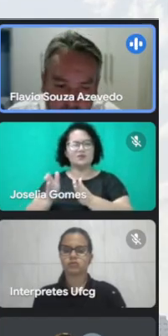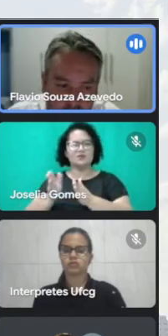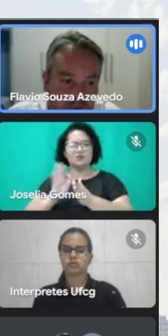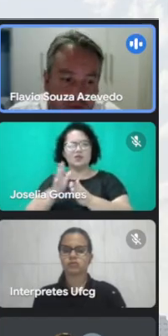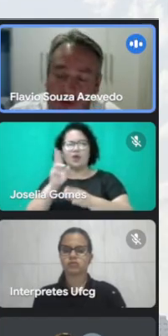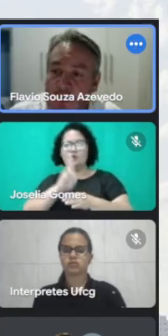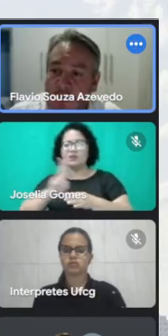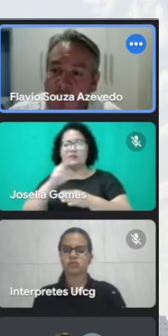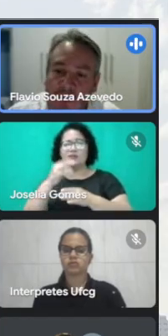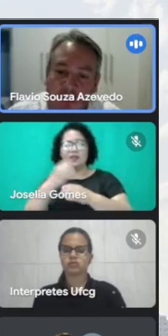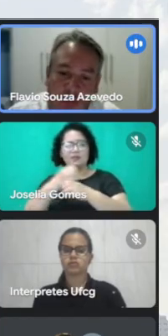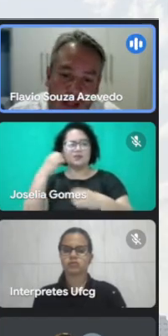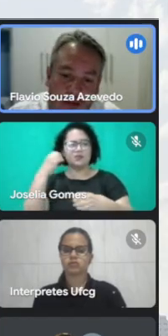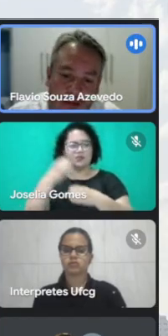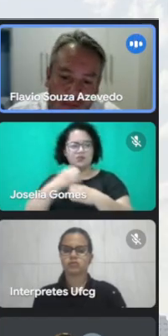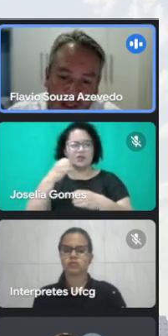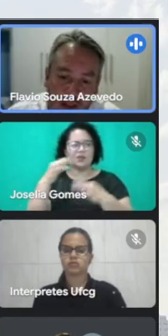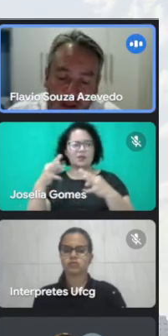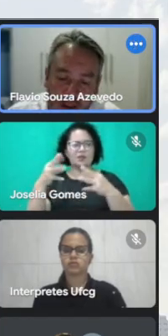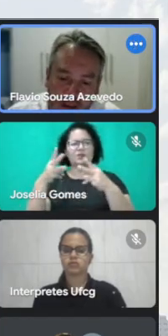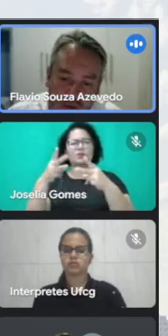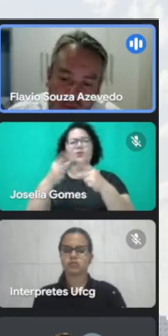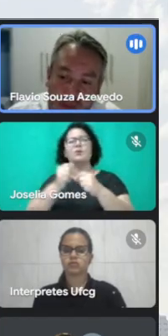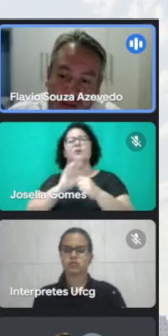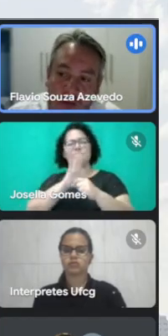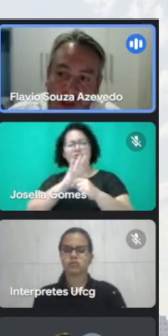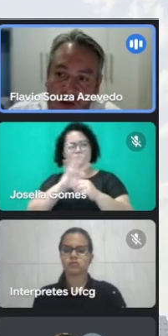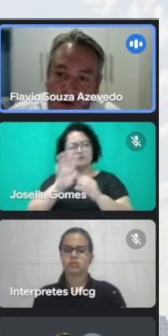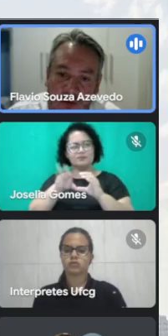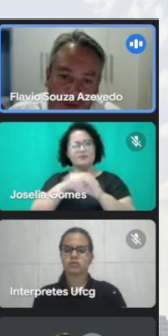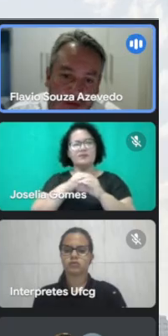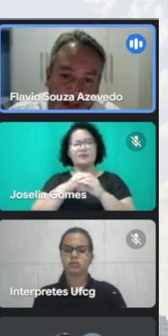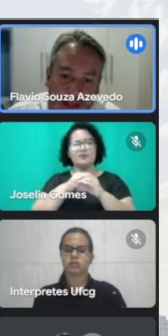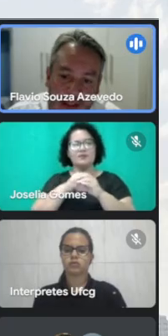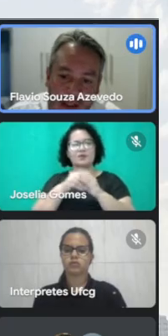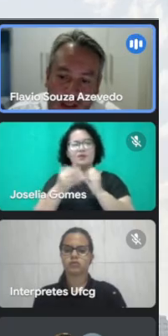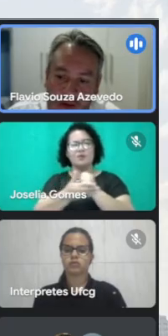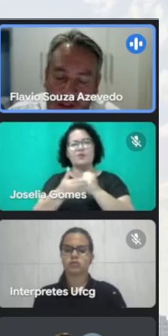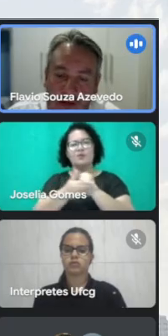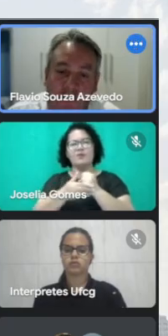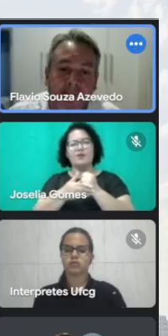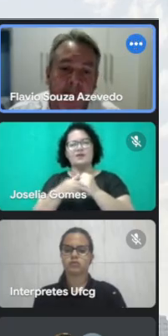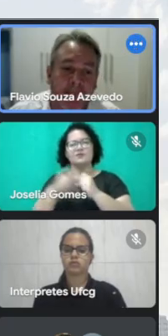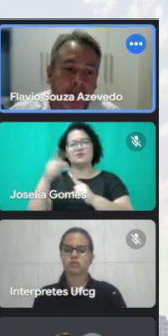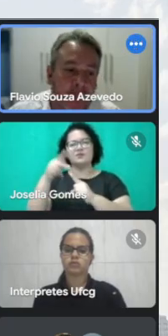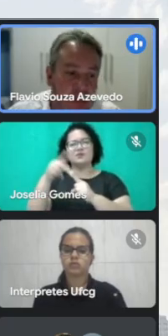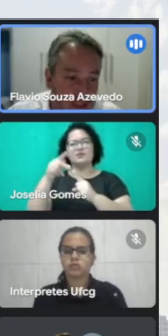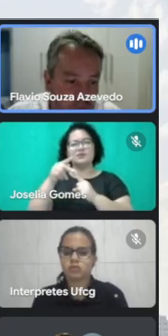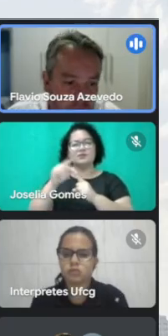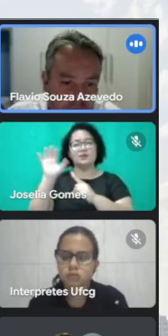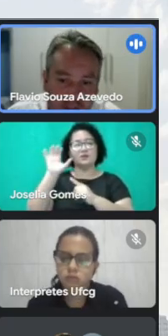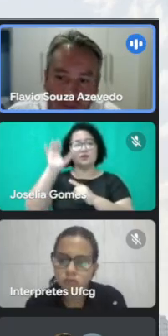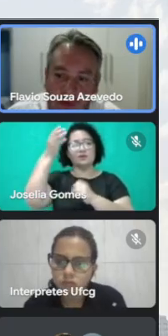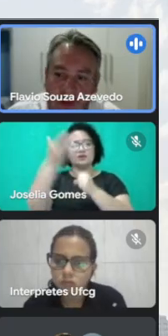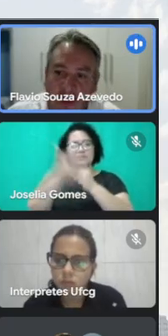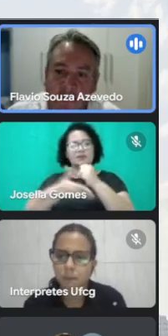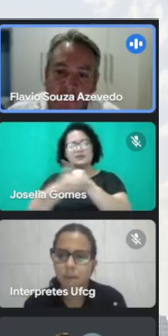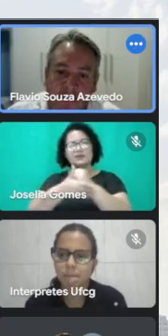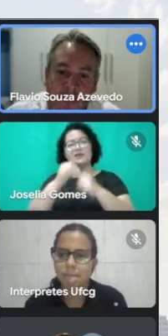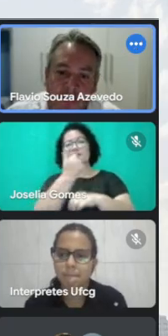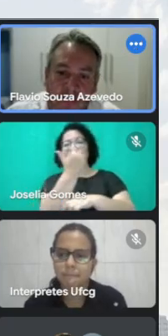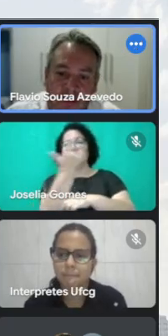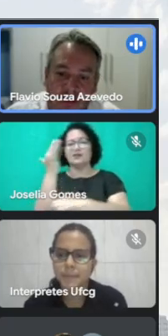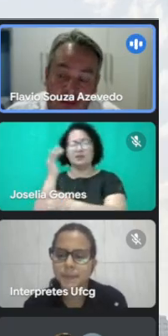estão todos contemplados, né, nos princípios das soluções baseadas na natureza. Isso é importante